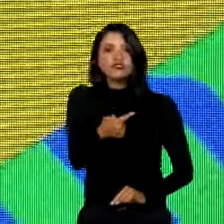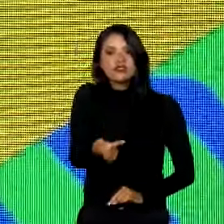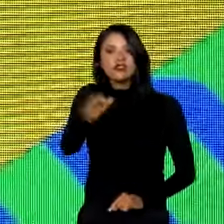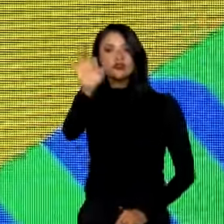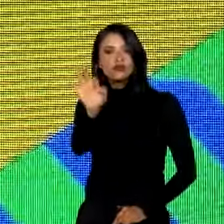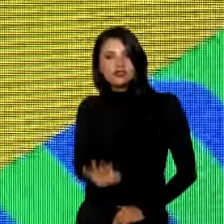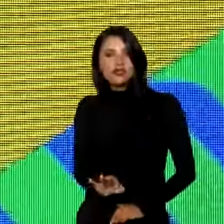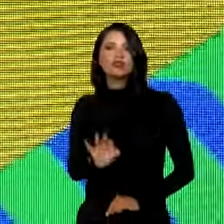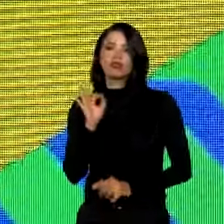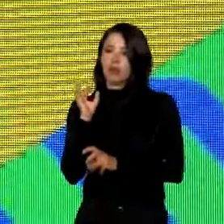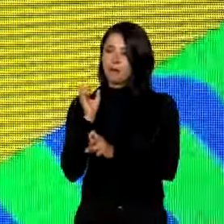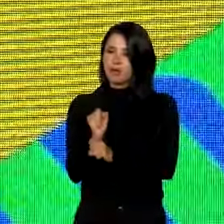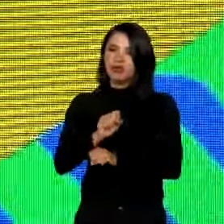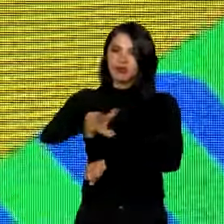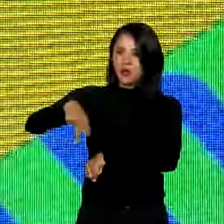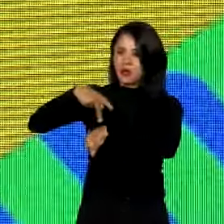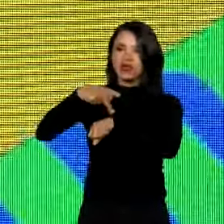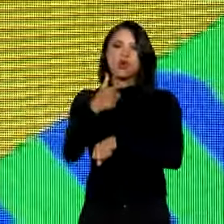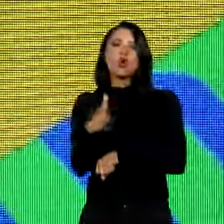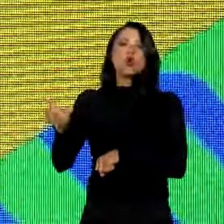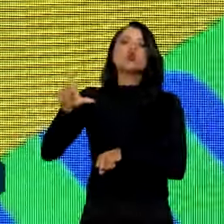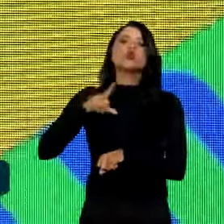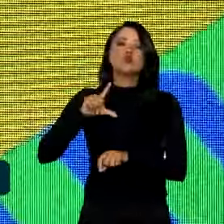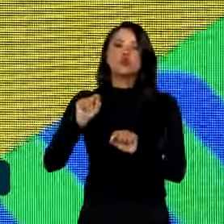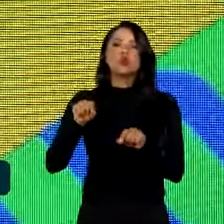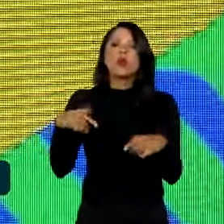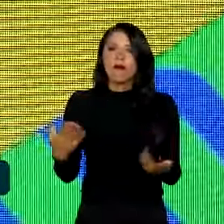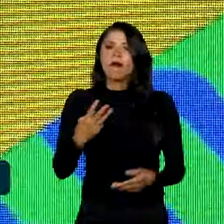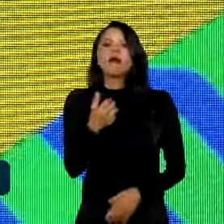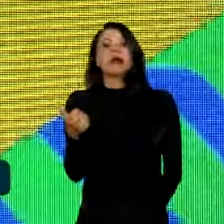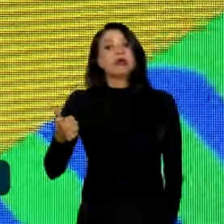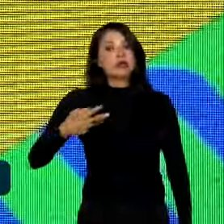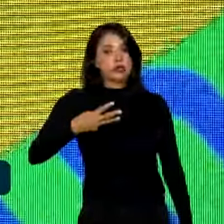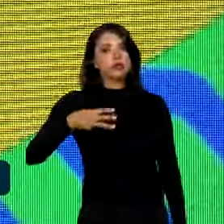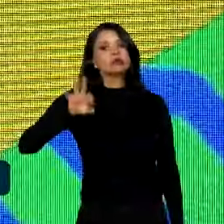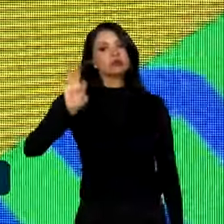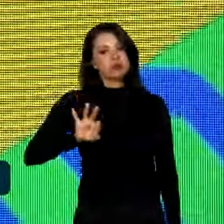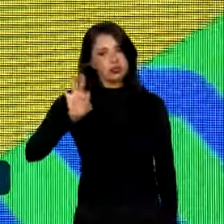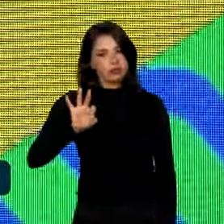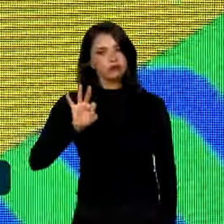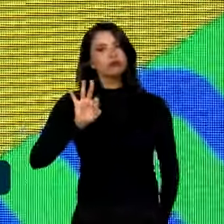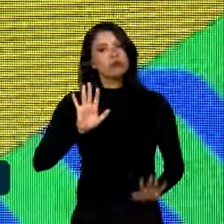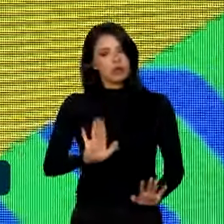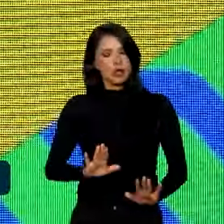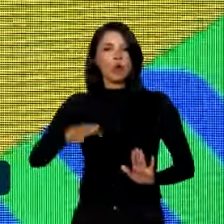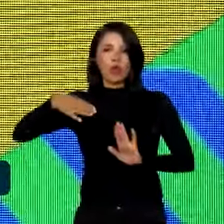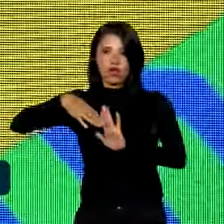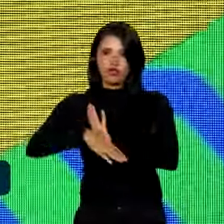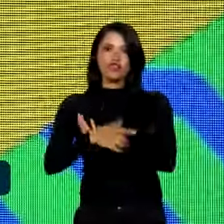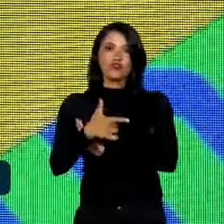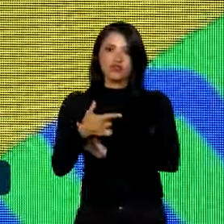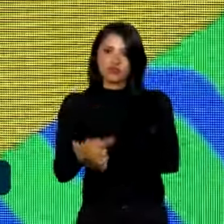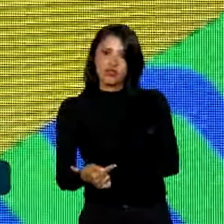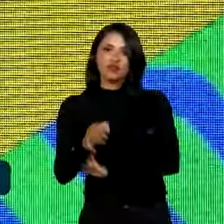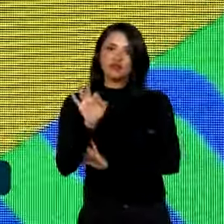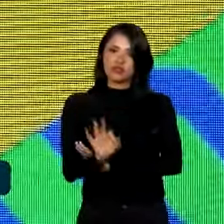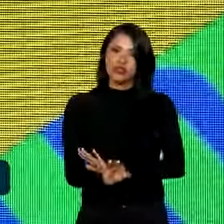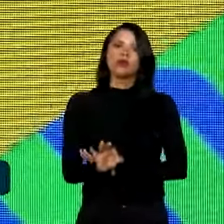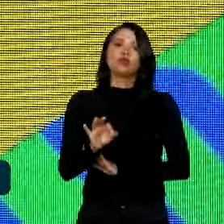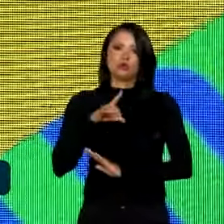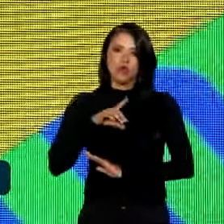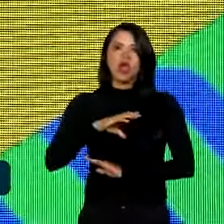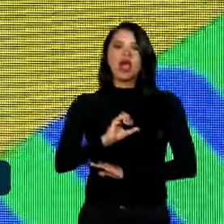A média dos países emergentes é 13%. Nós caímos 27%. O